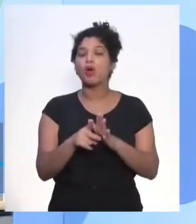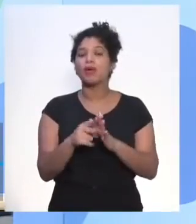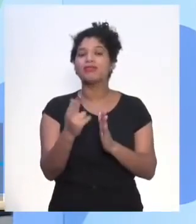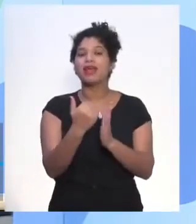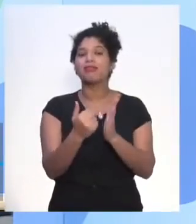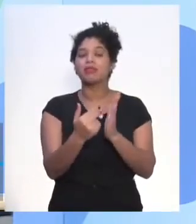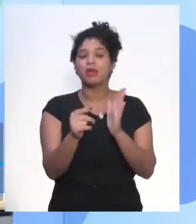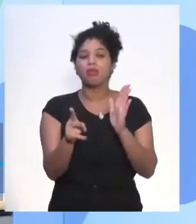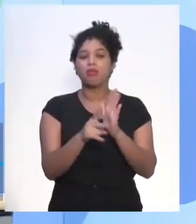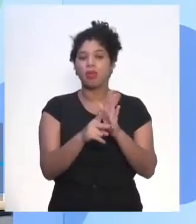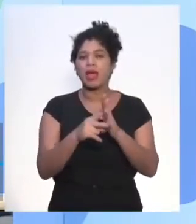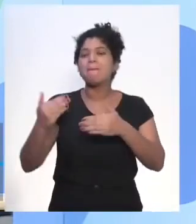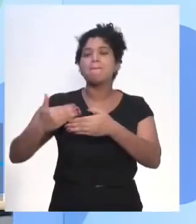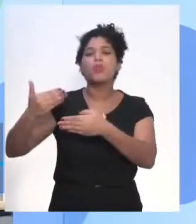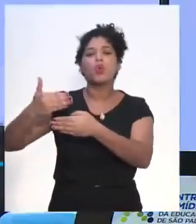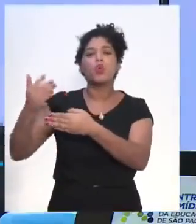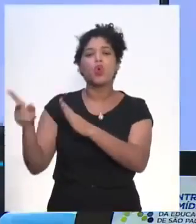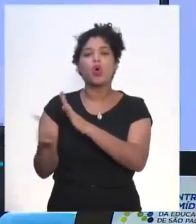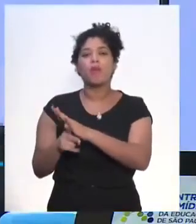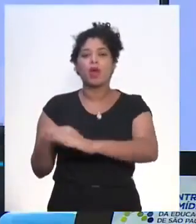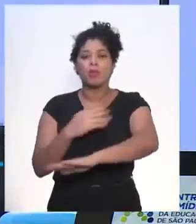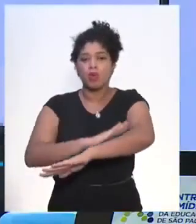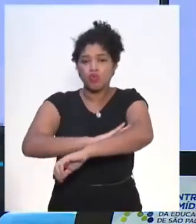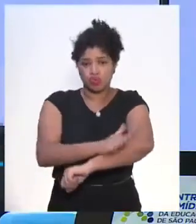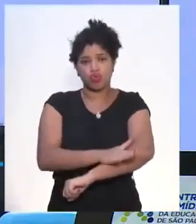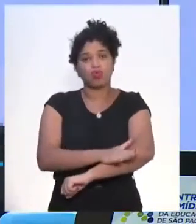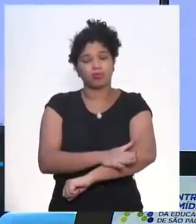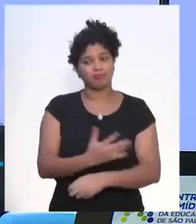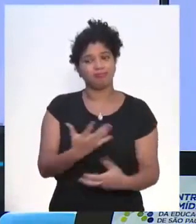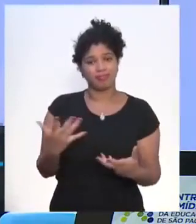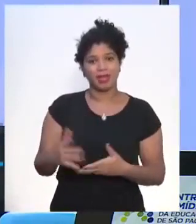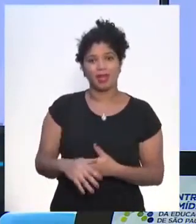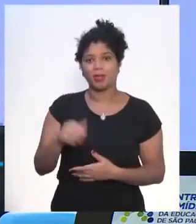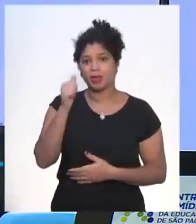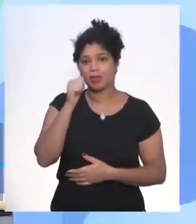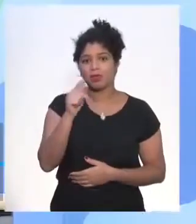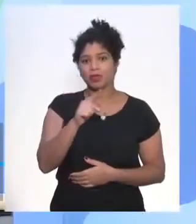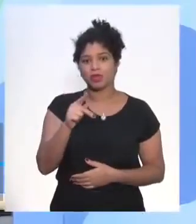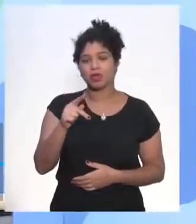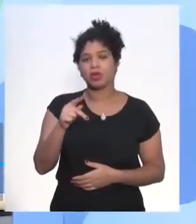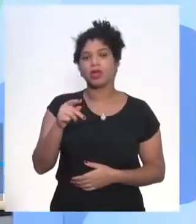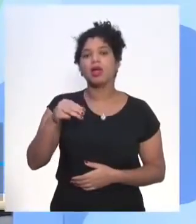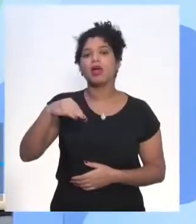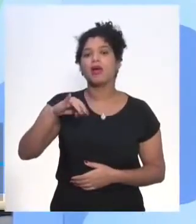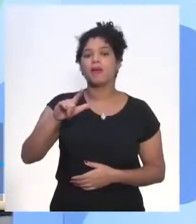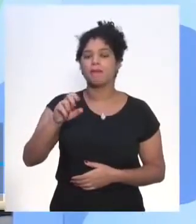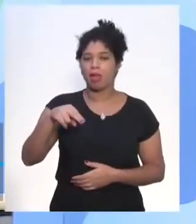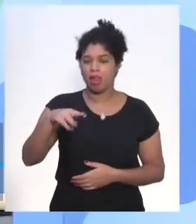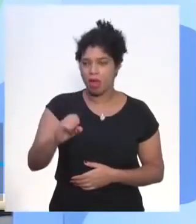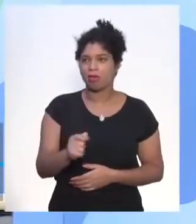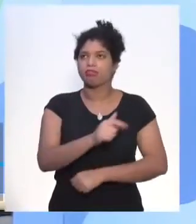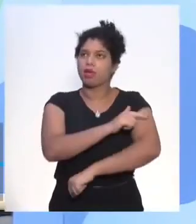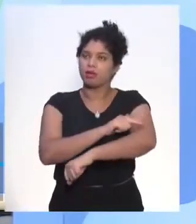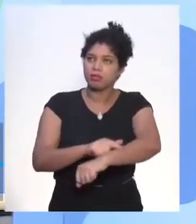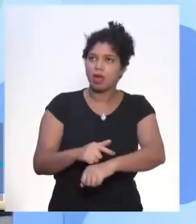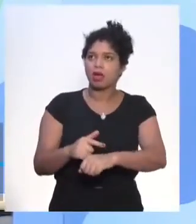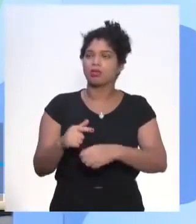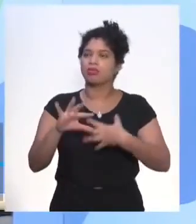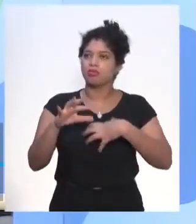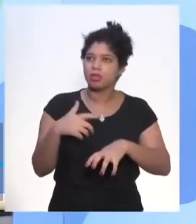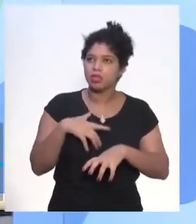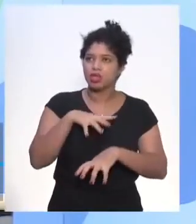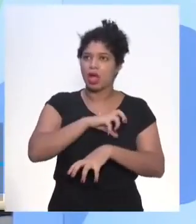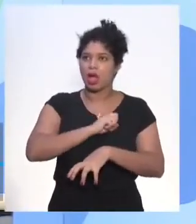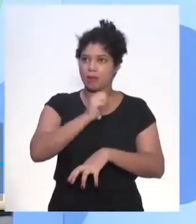né? Muito. São todos temas recorrentes, né, nos nossos dias aí. A professora Milena comentou sobre liberdade de expressão, empatia, amor ao próximo, tudo